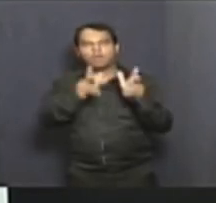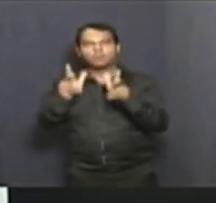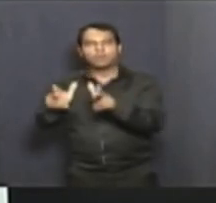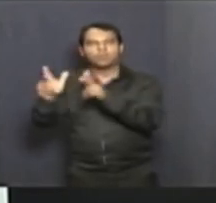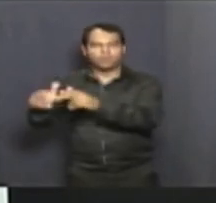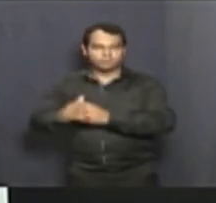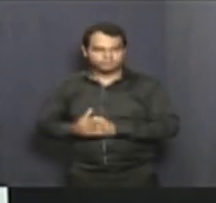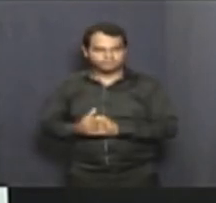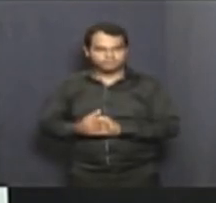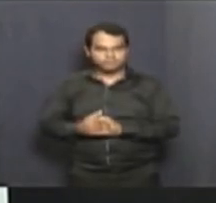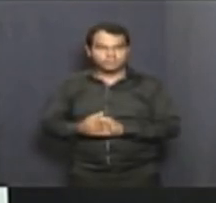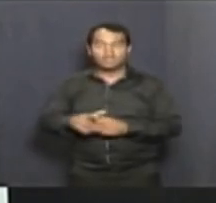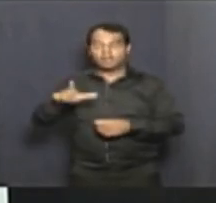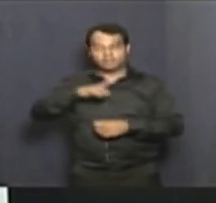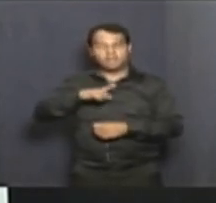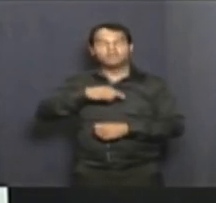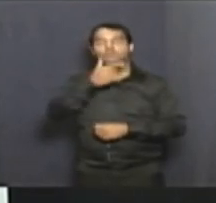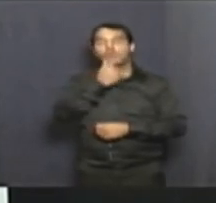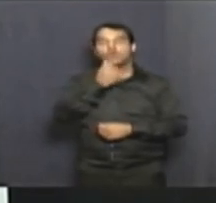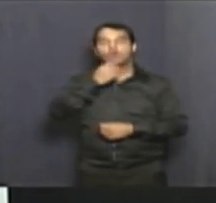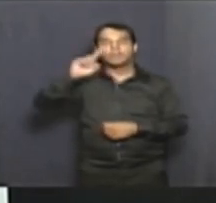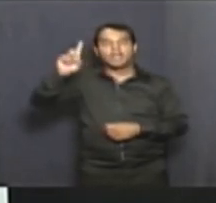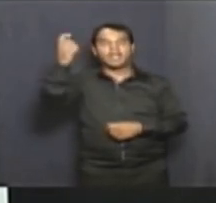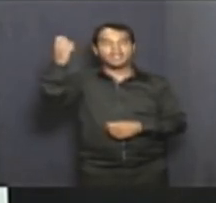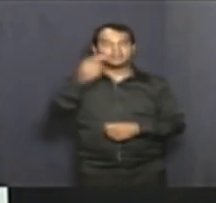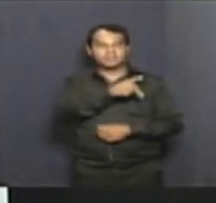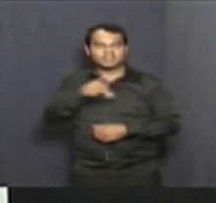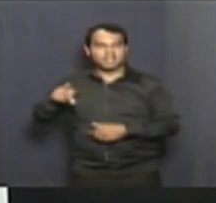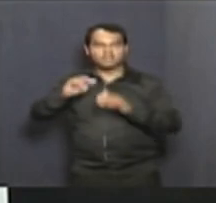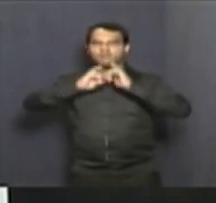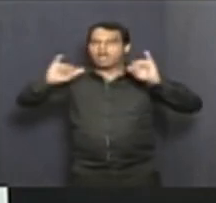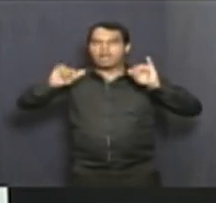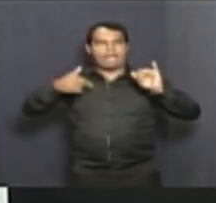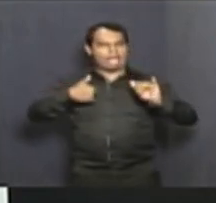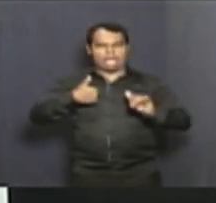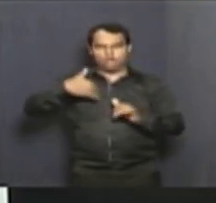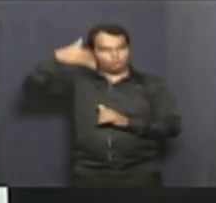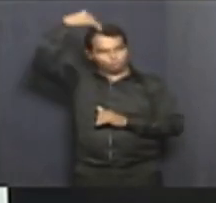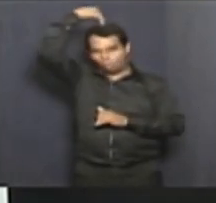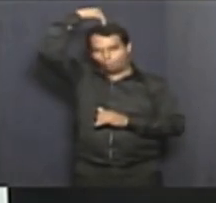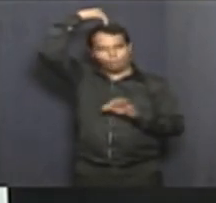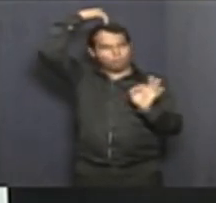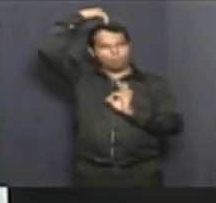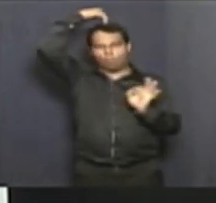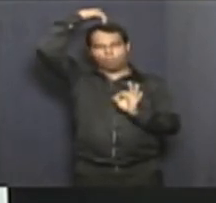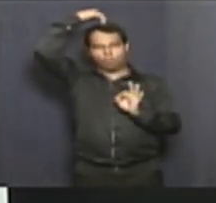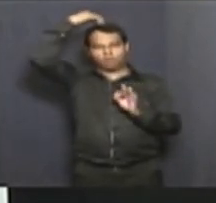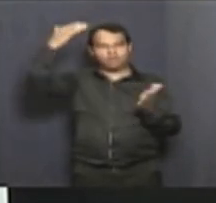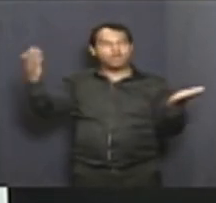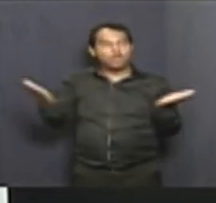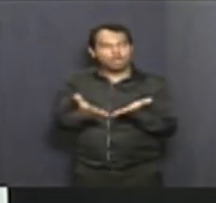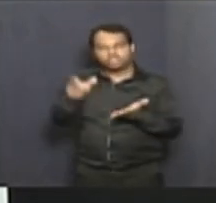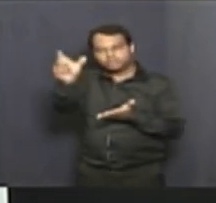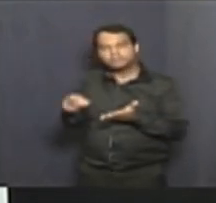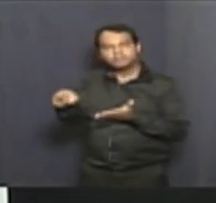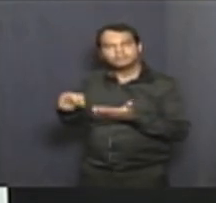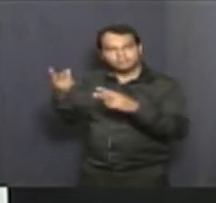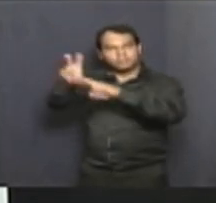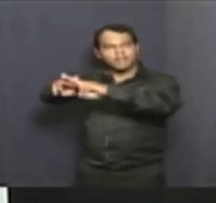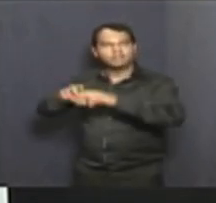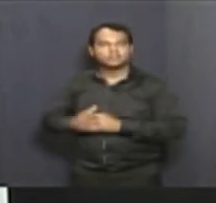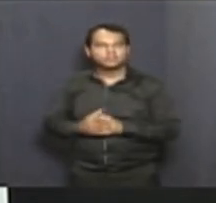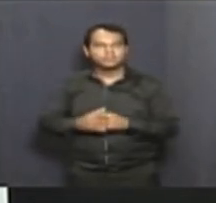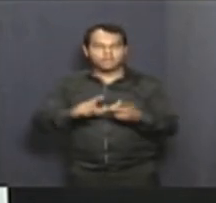houve inclusive um ex presidente que se dizia inocente e que hoje está preso houve inclusive um ex